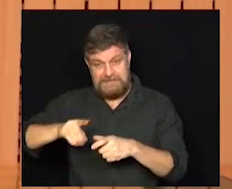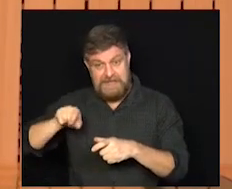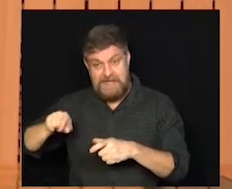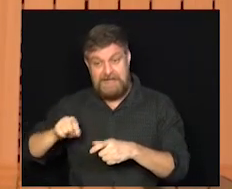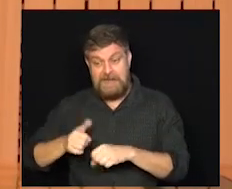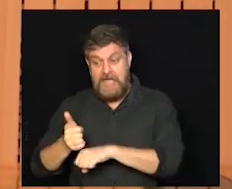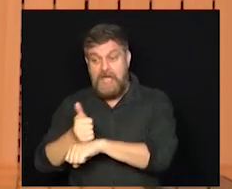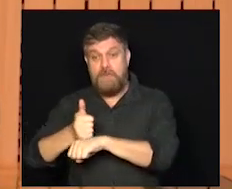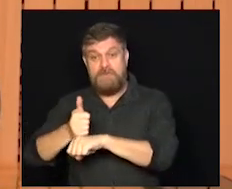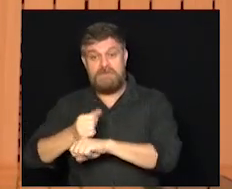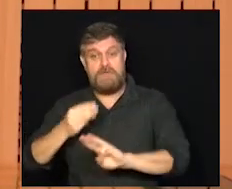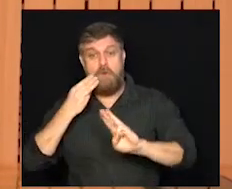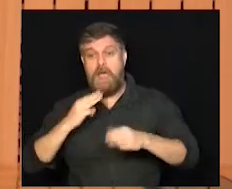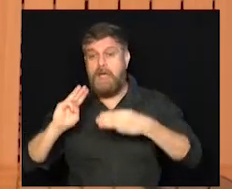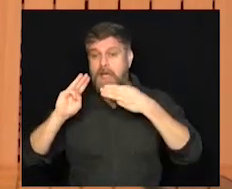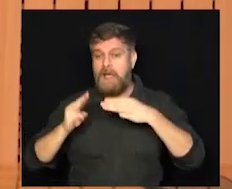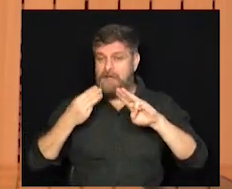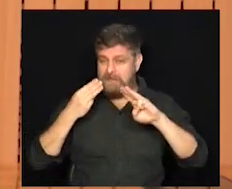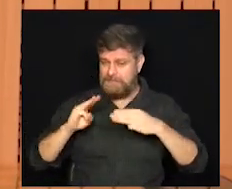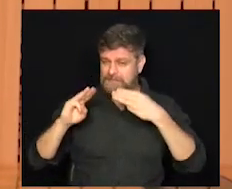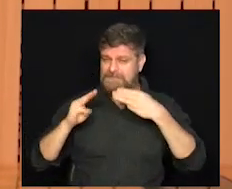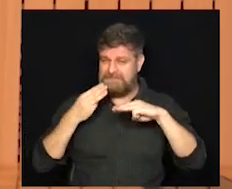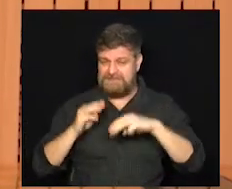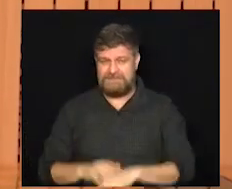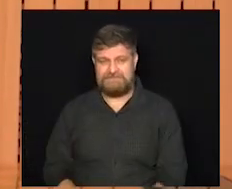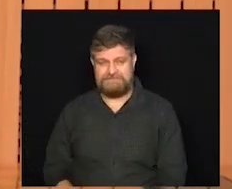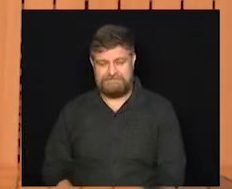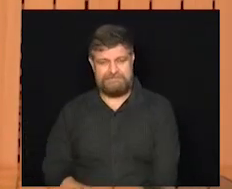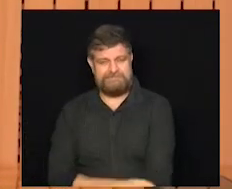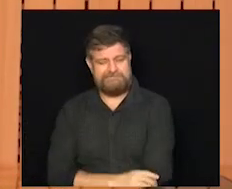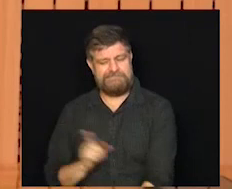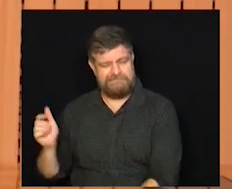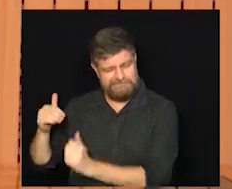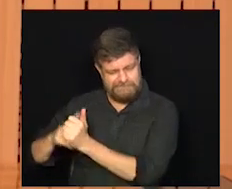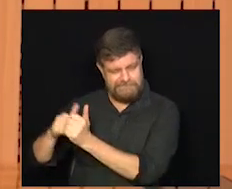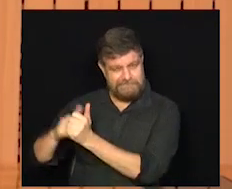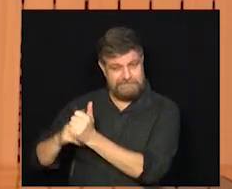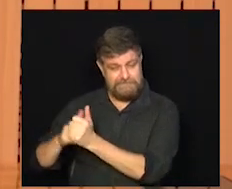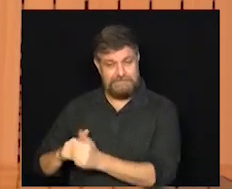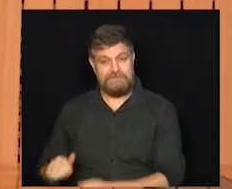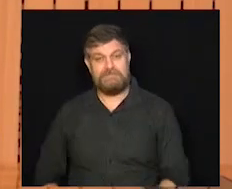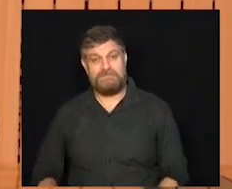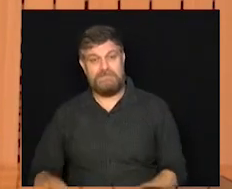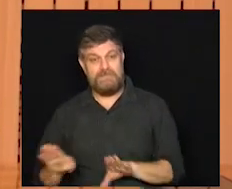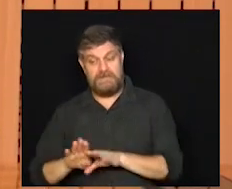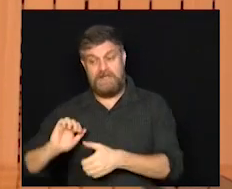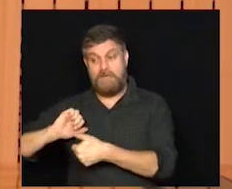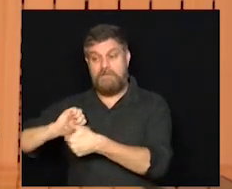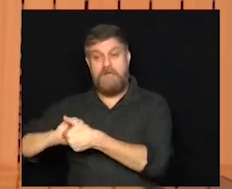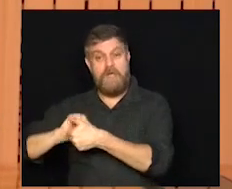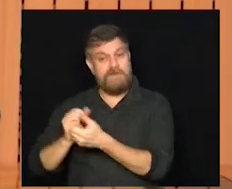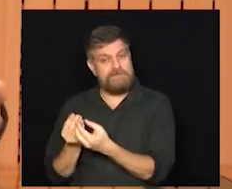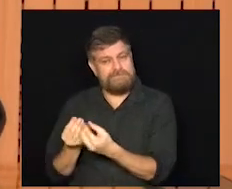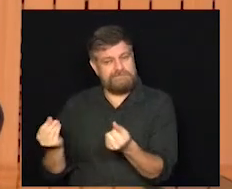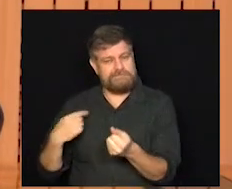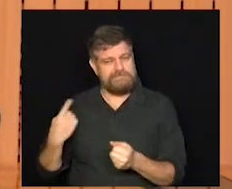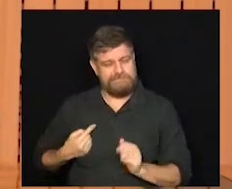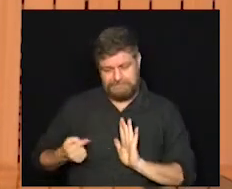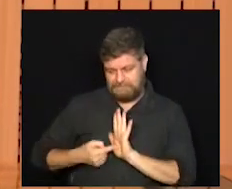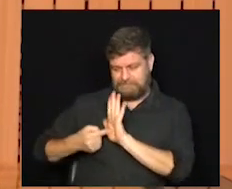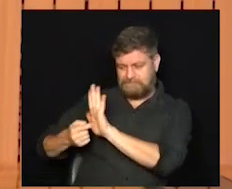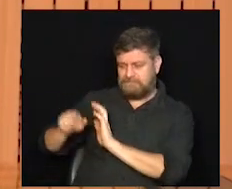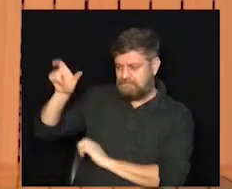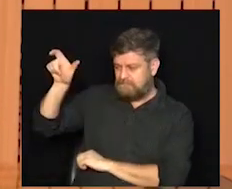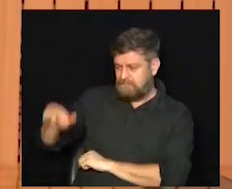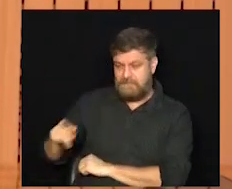Então ele não tocou nisso, mas é também uma qualidade do pastor Rodrigo que a gente destaca aqui, se